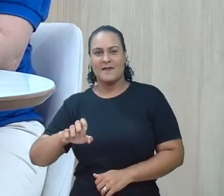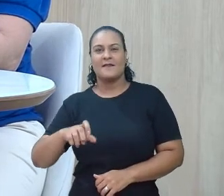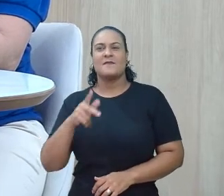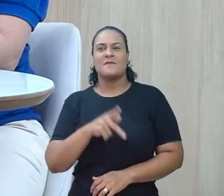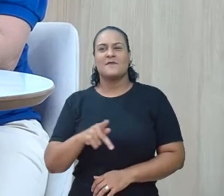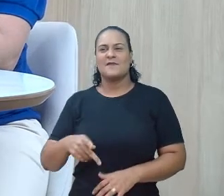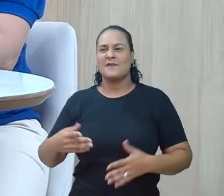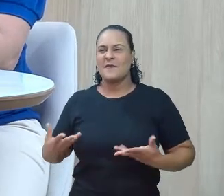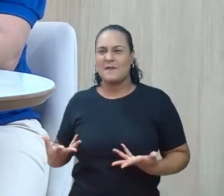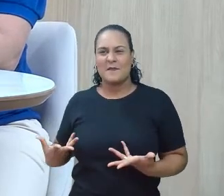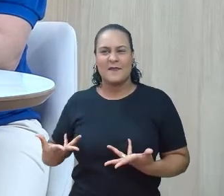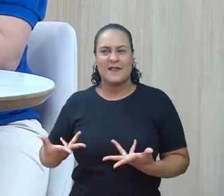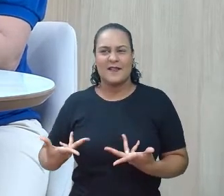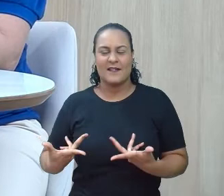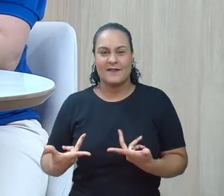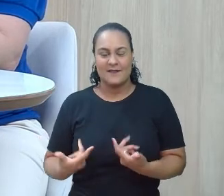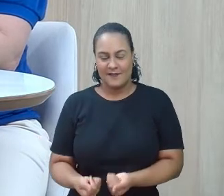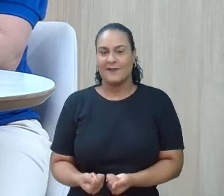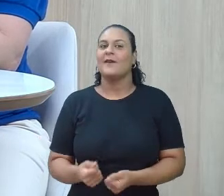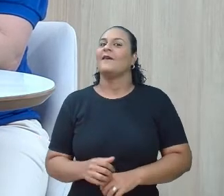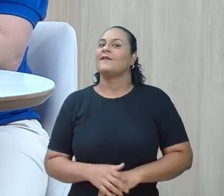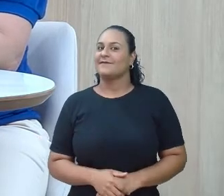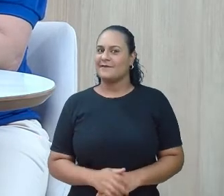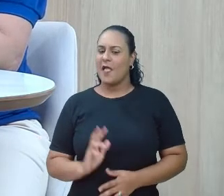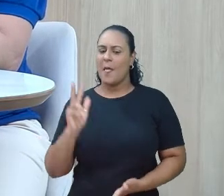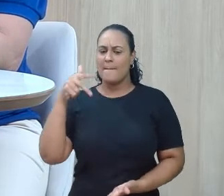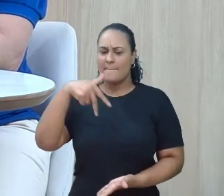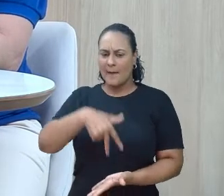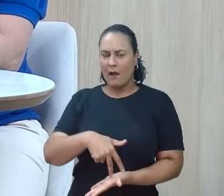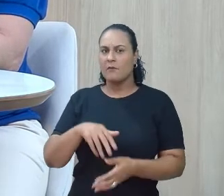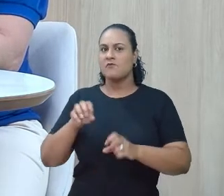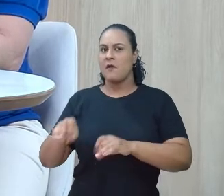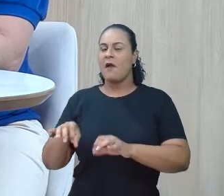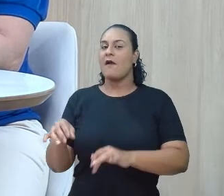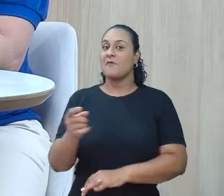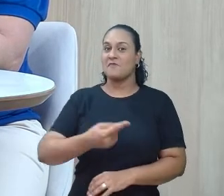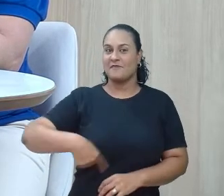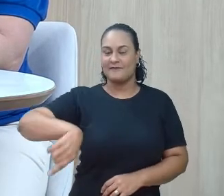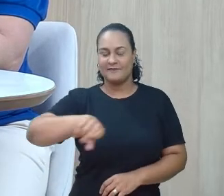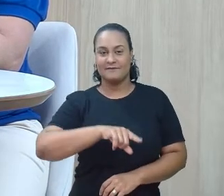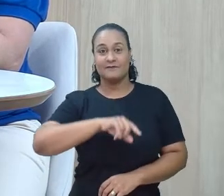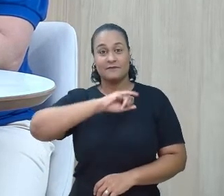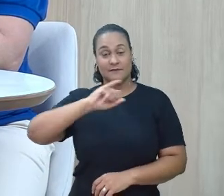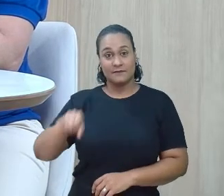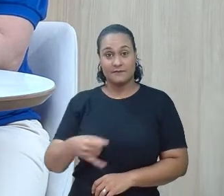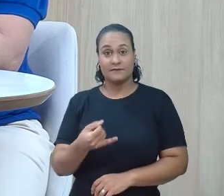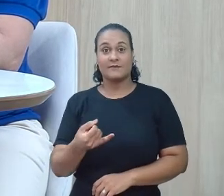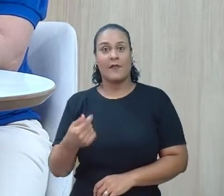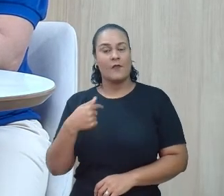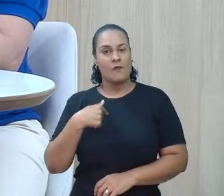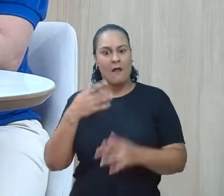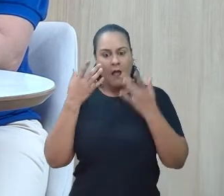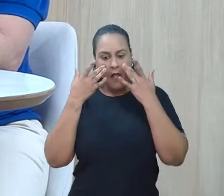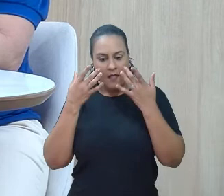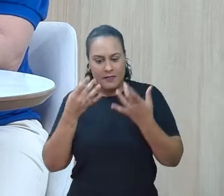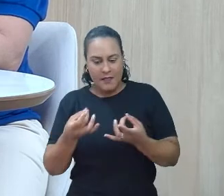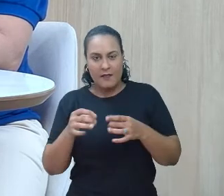é? Pronta, a postos para dar uma aula para vocês. Então aproveitem, estou aqui ligadinha,